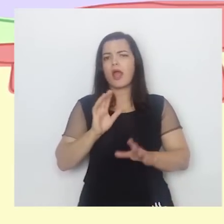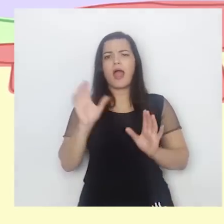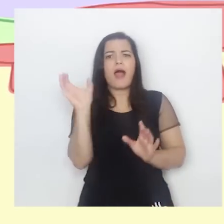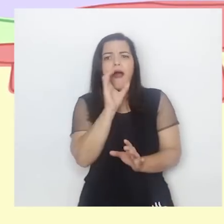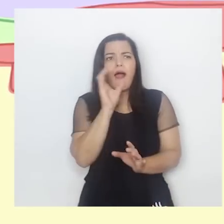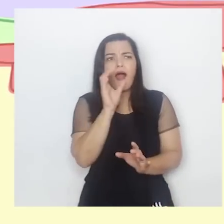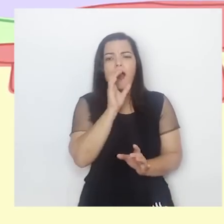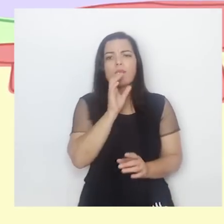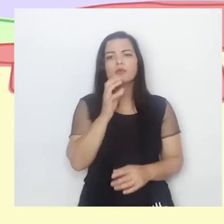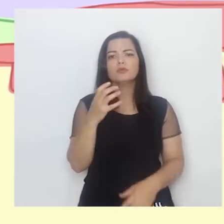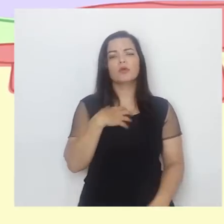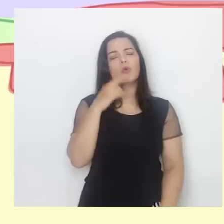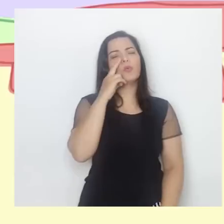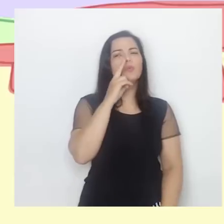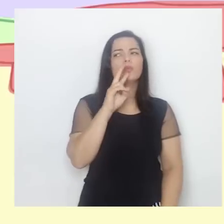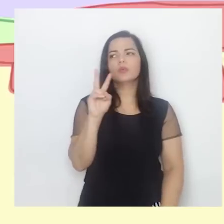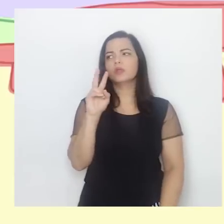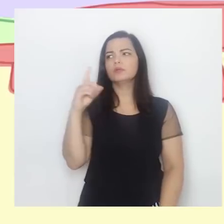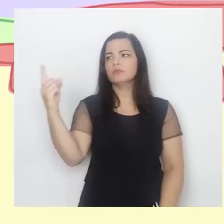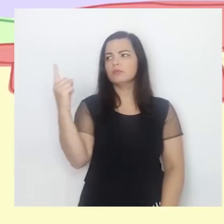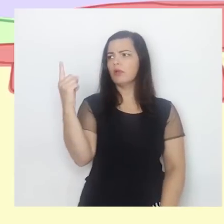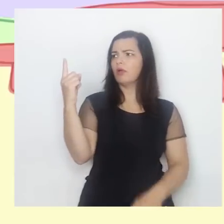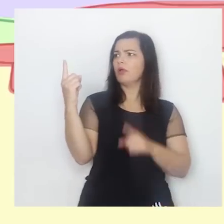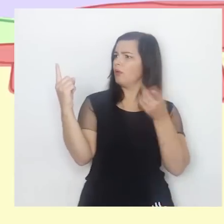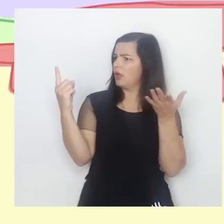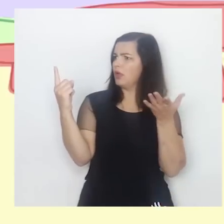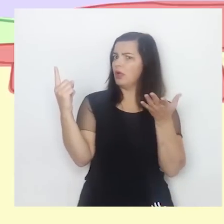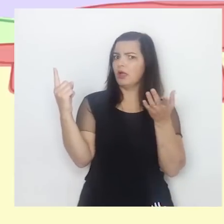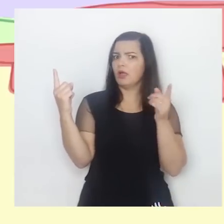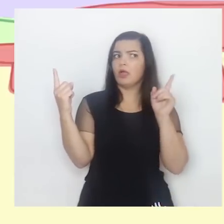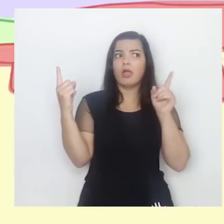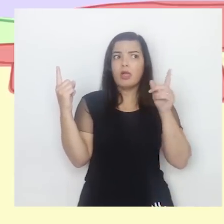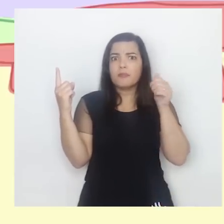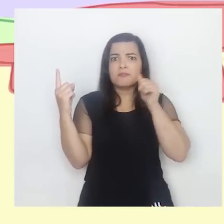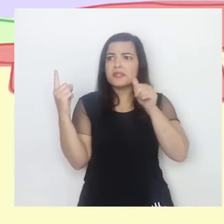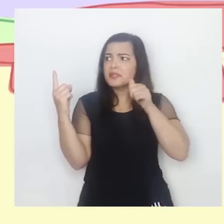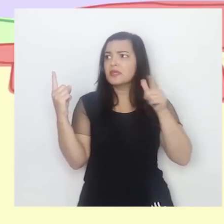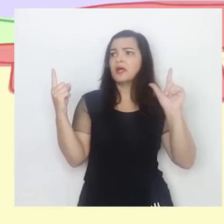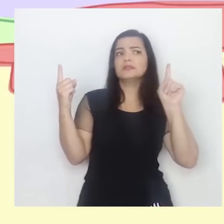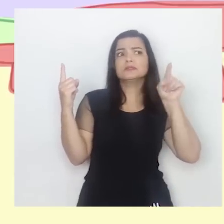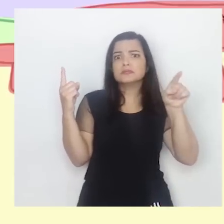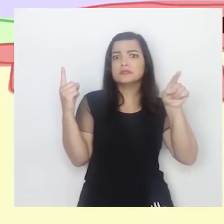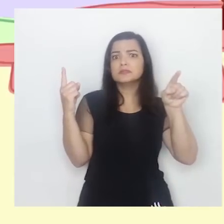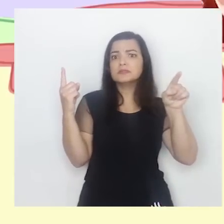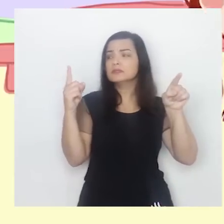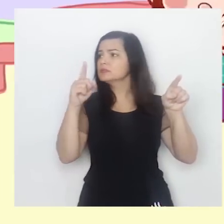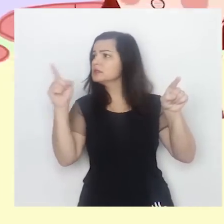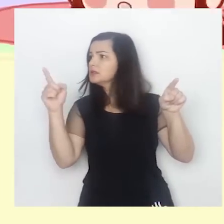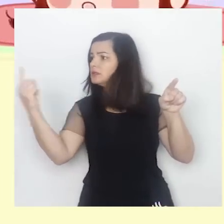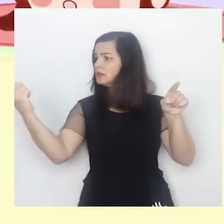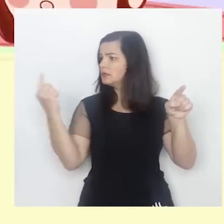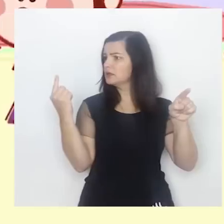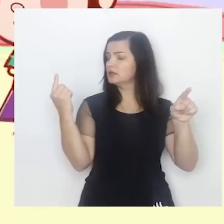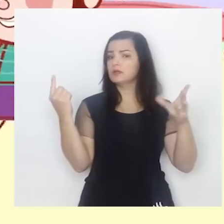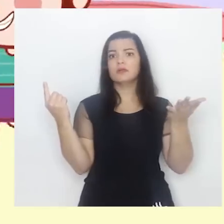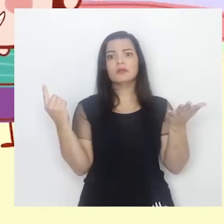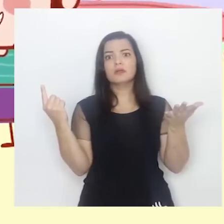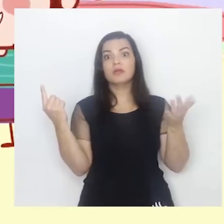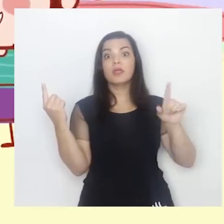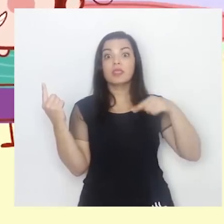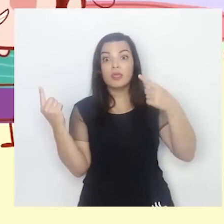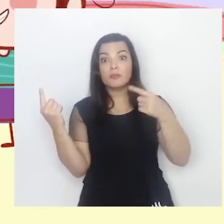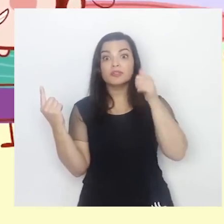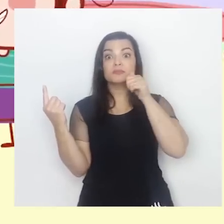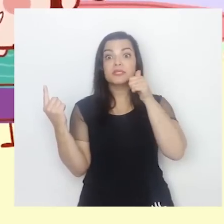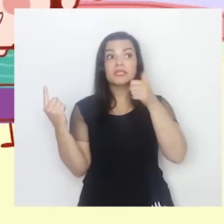do outro lado do pátio e veio falar comigo. E depois, a outra menina